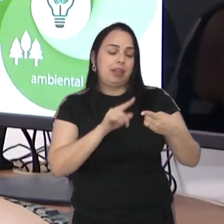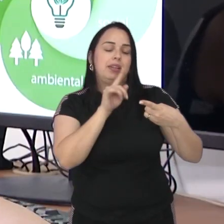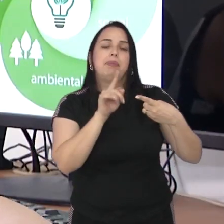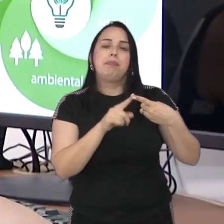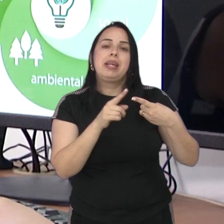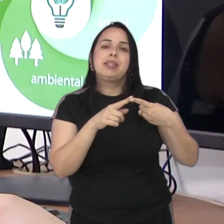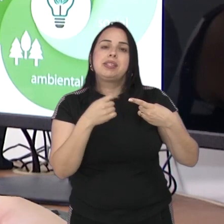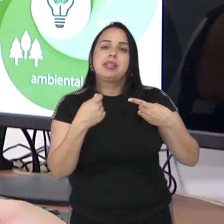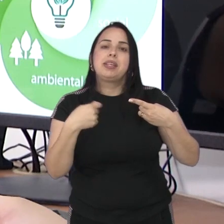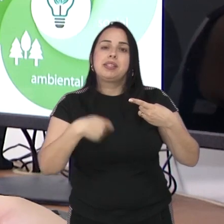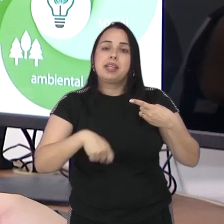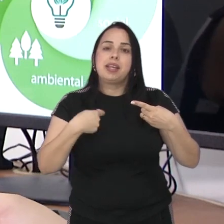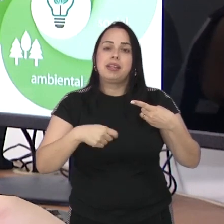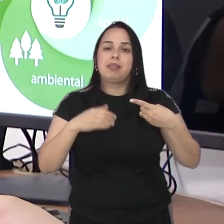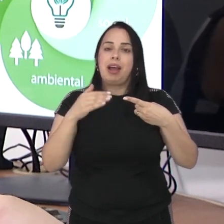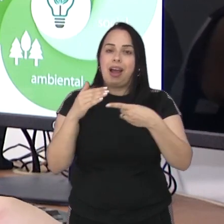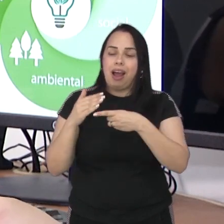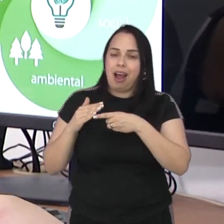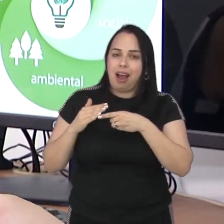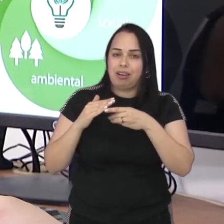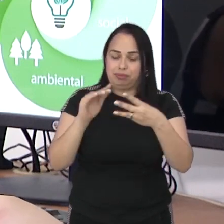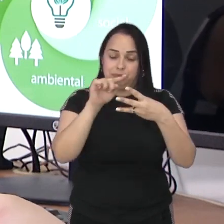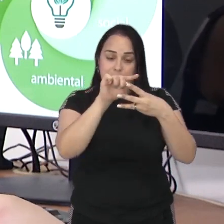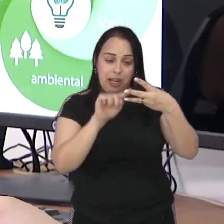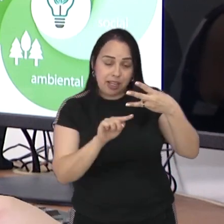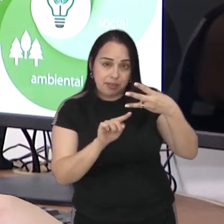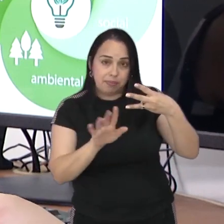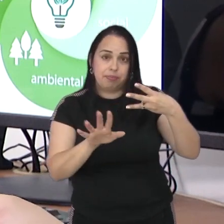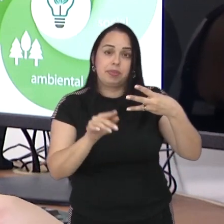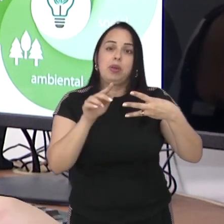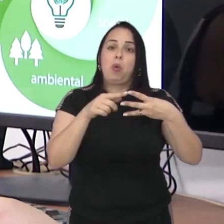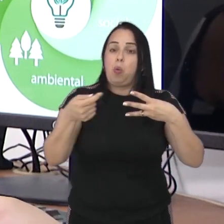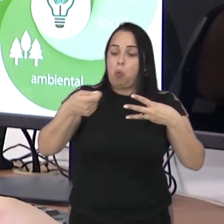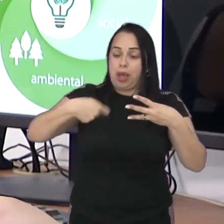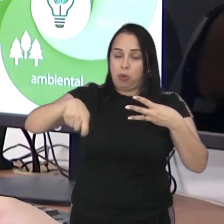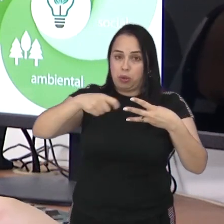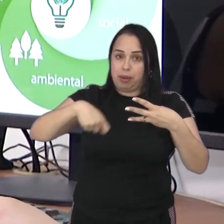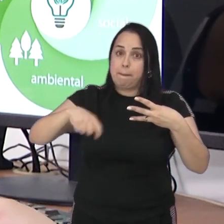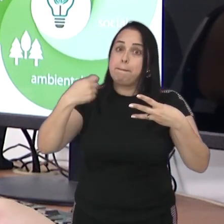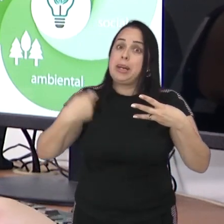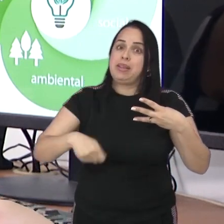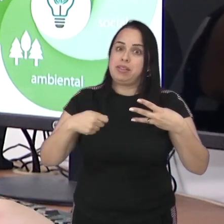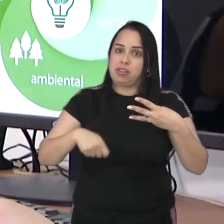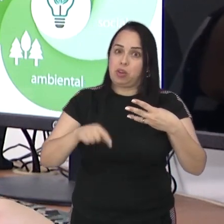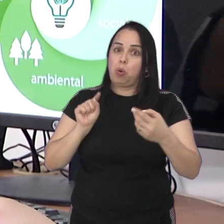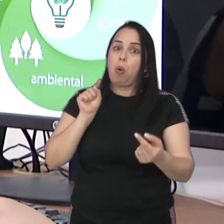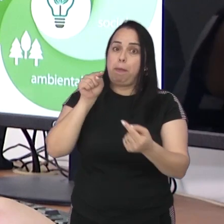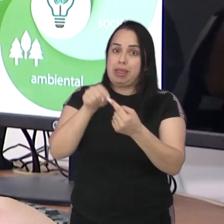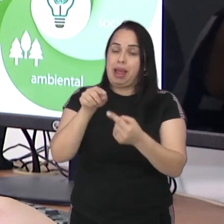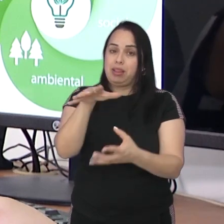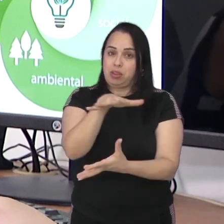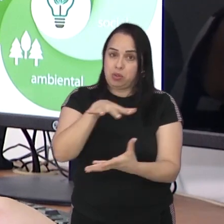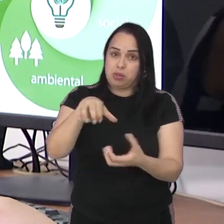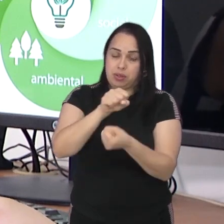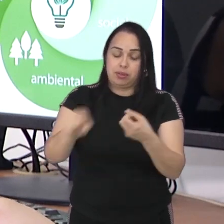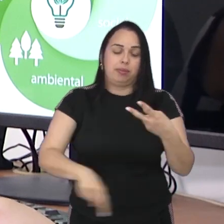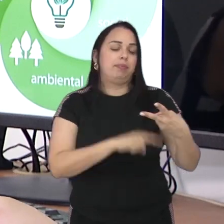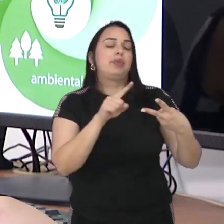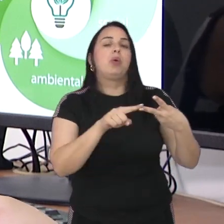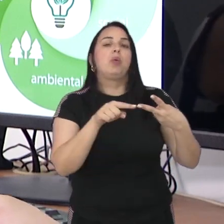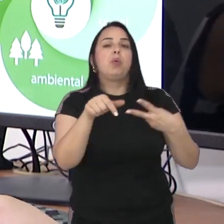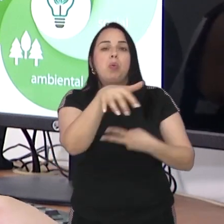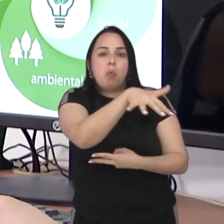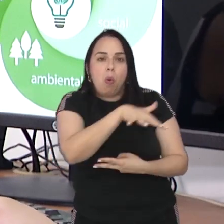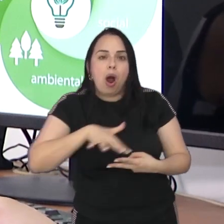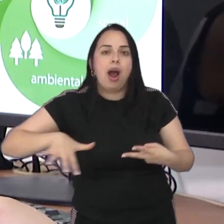desenvolvimento sustentável, a gente precisa alinhar, ter equilíbrio em 3 fatores. O econômico, ou seja, tem que ser sustentável de forma